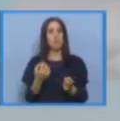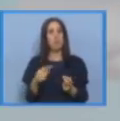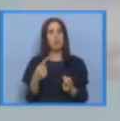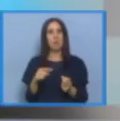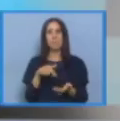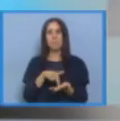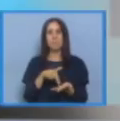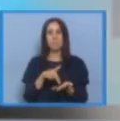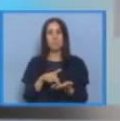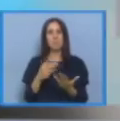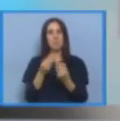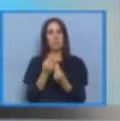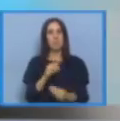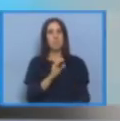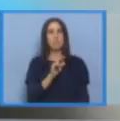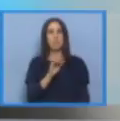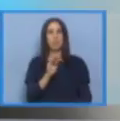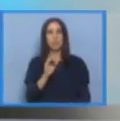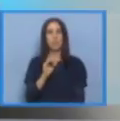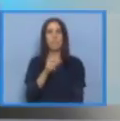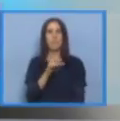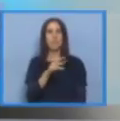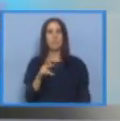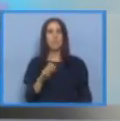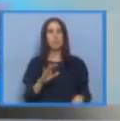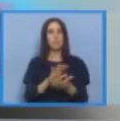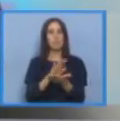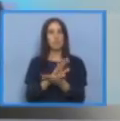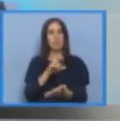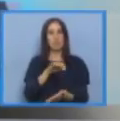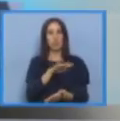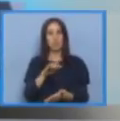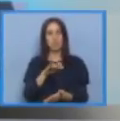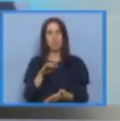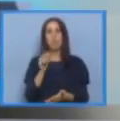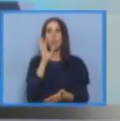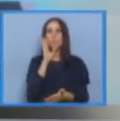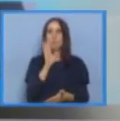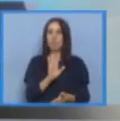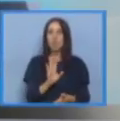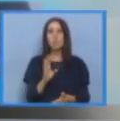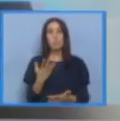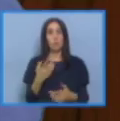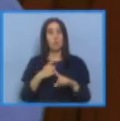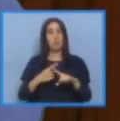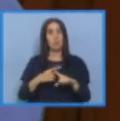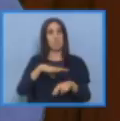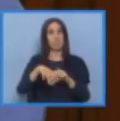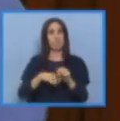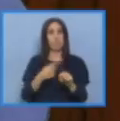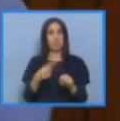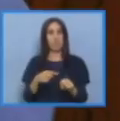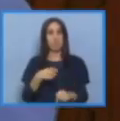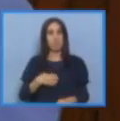também com a presença entre nós de Celso Paiva, jornalista da Renascença. Olá, boa tarde. Desta vez foi a Grécia a ser flagelada com